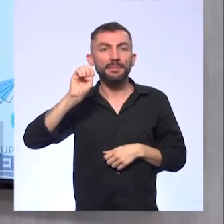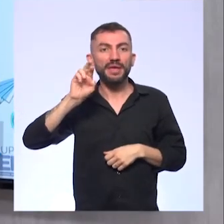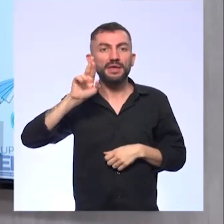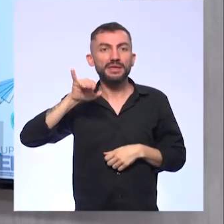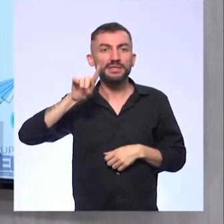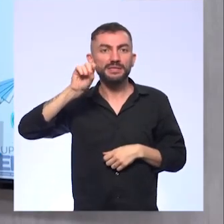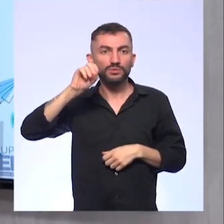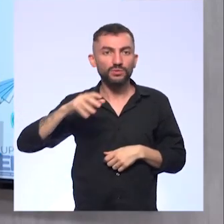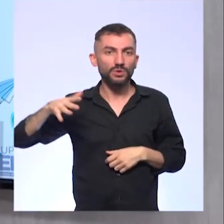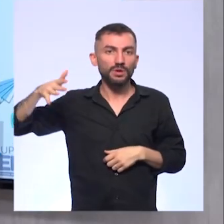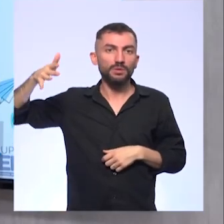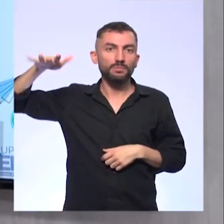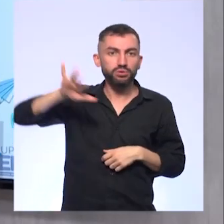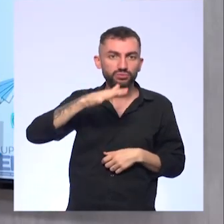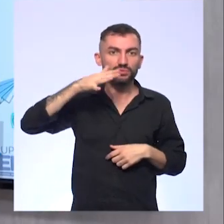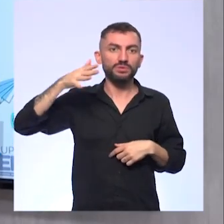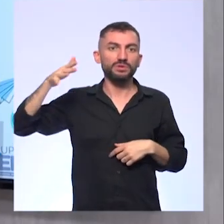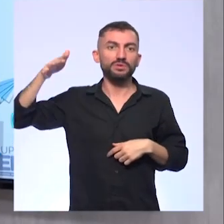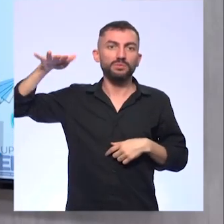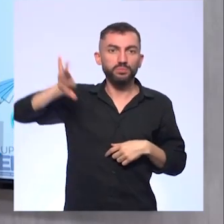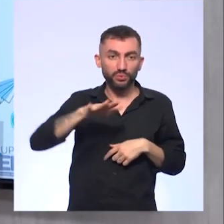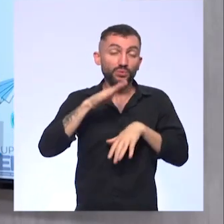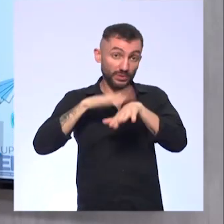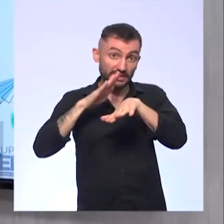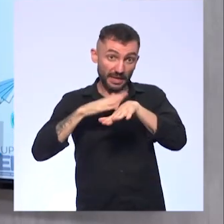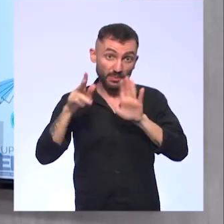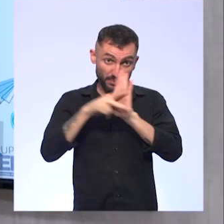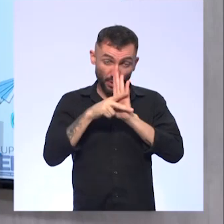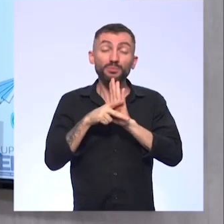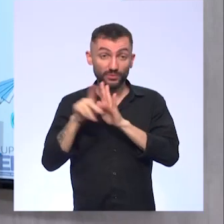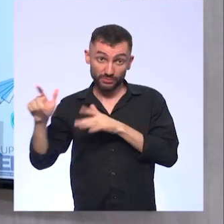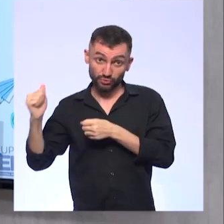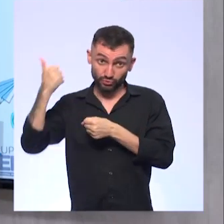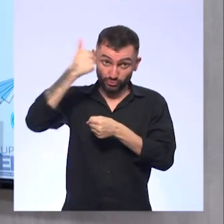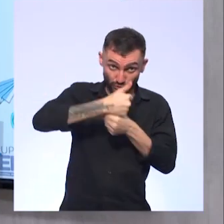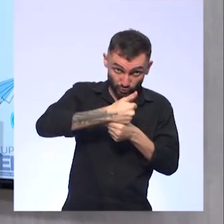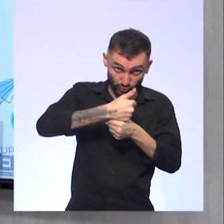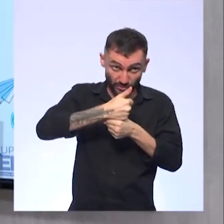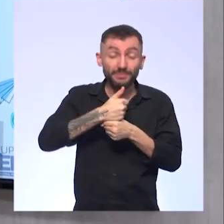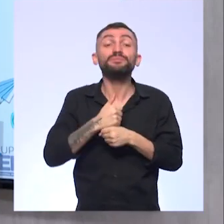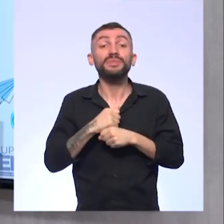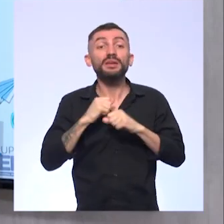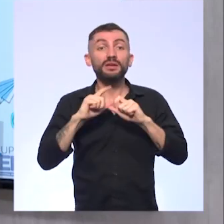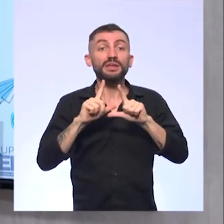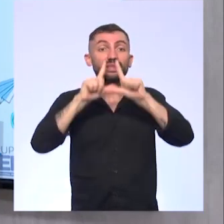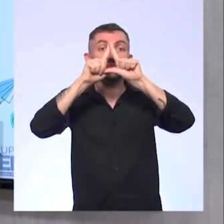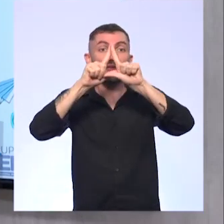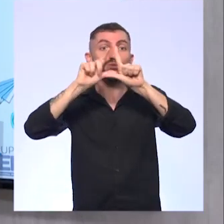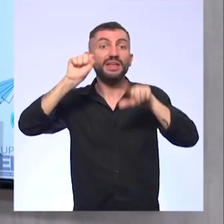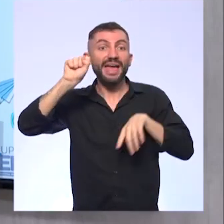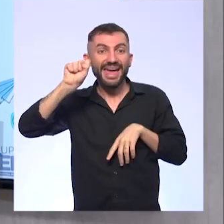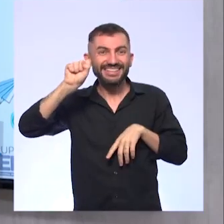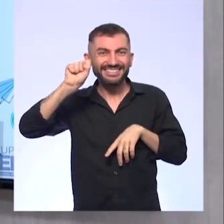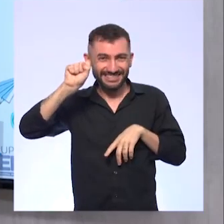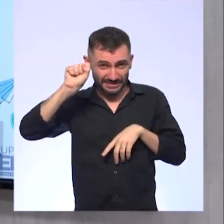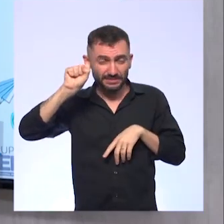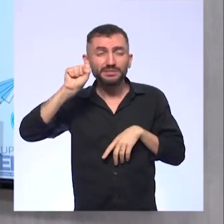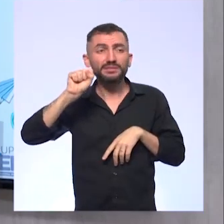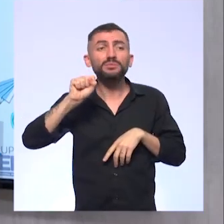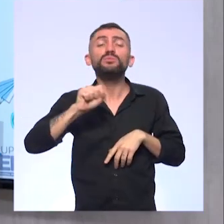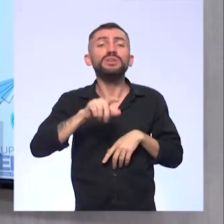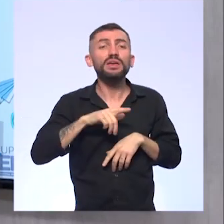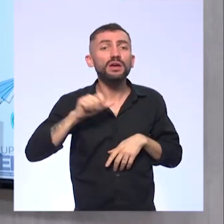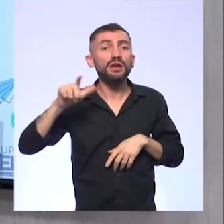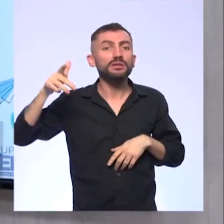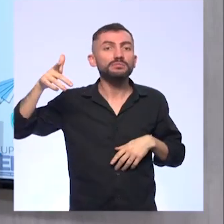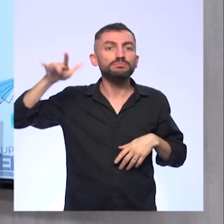que o substituiu de alta ter pelo período substituiu Delta s qual foi a gente tem uma